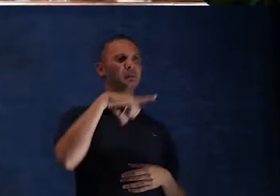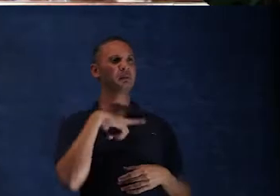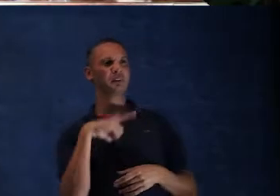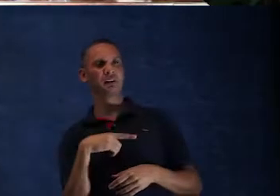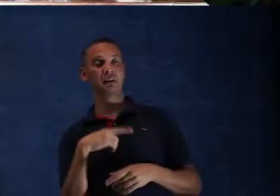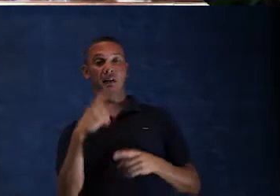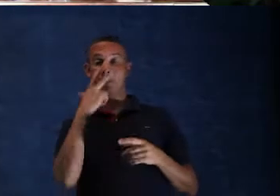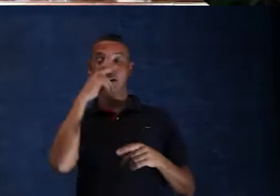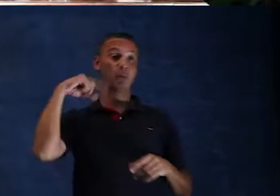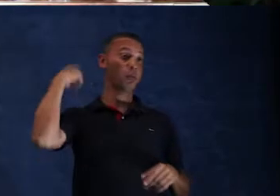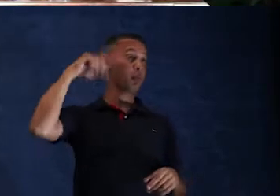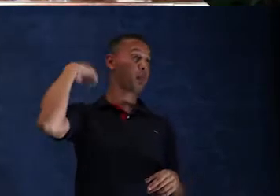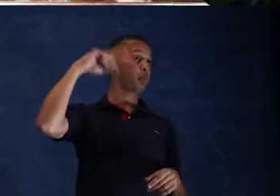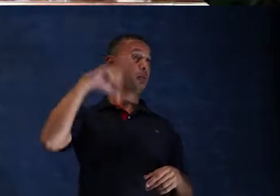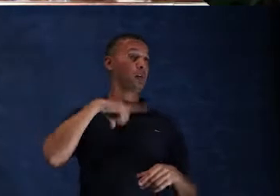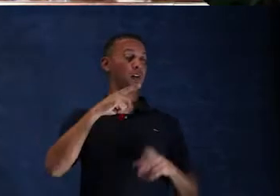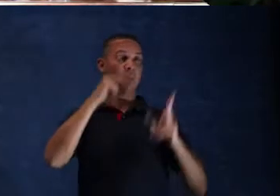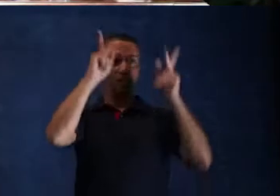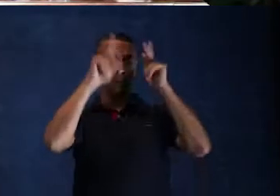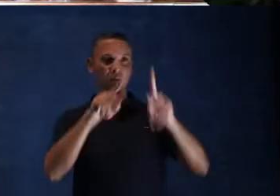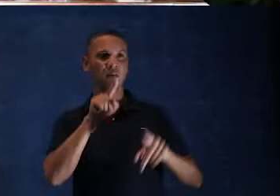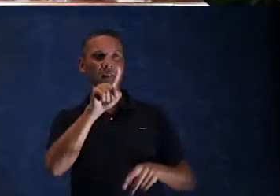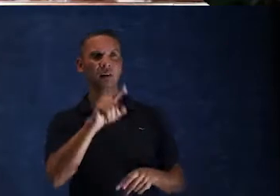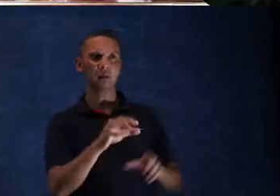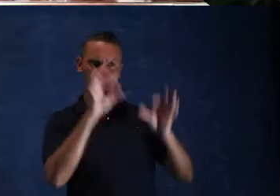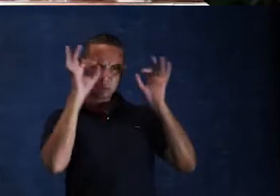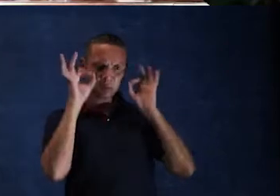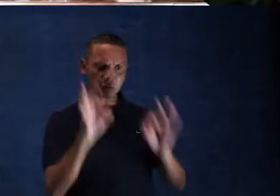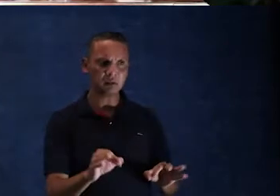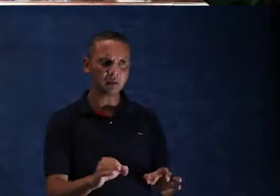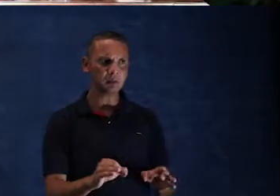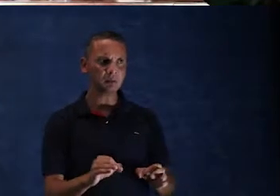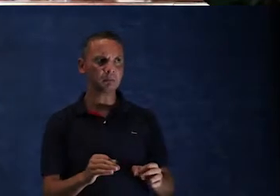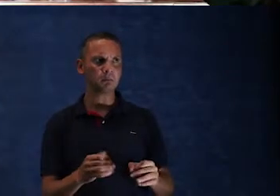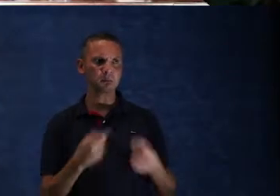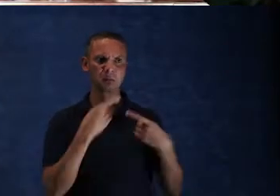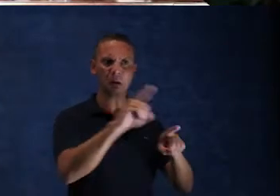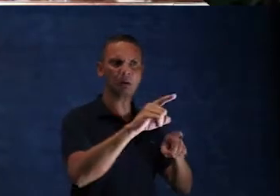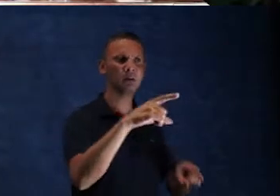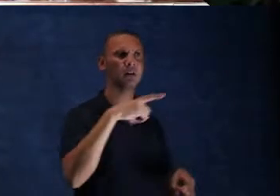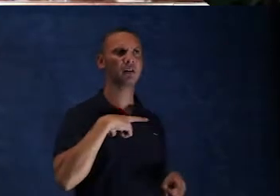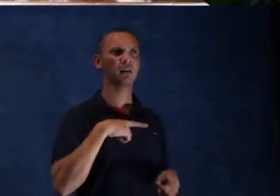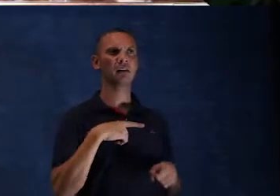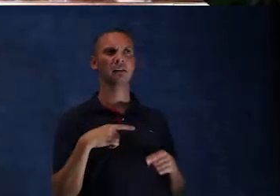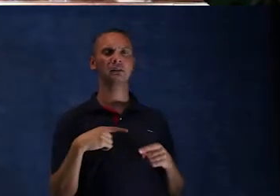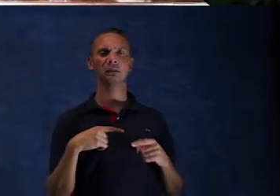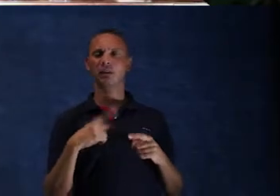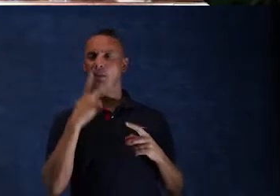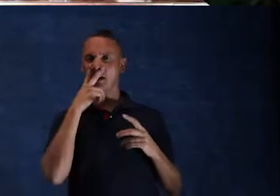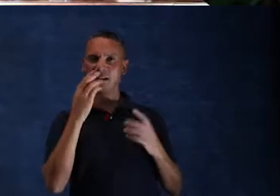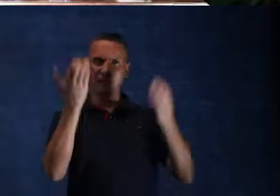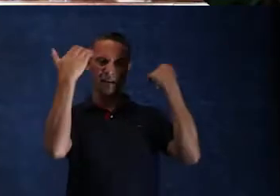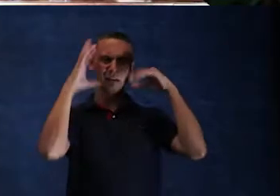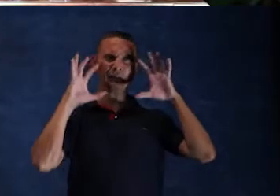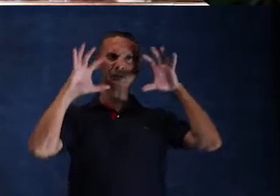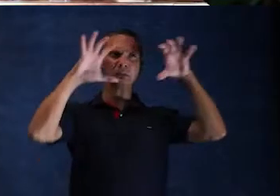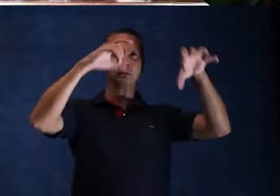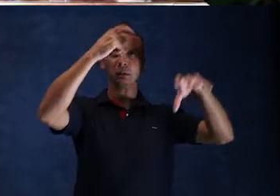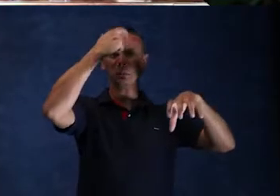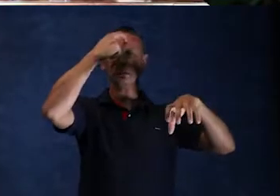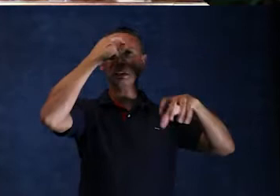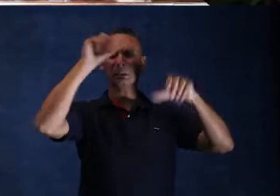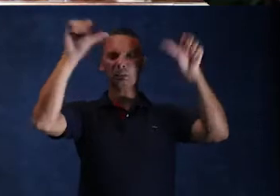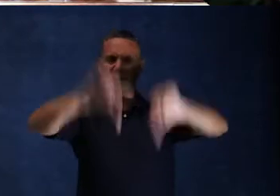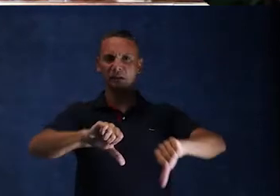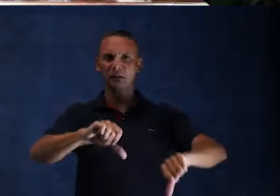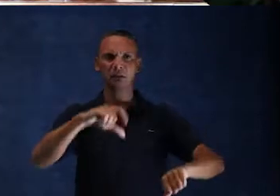também enlouquecida por aqueles que, ao se verem como justiceiros, expõem as fraturas de suas monstruosas boas consciências